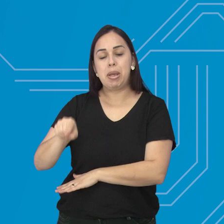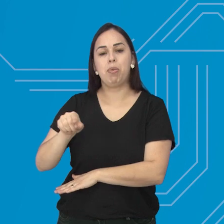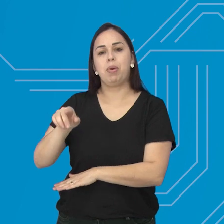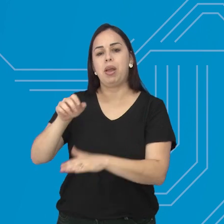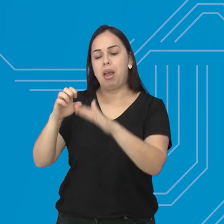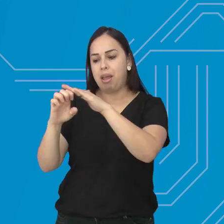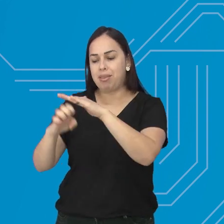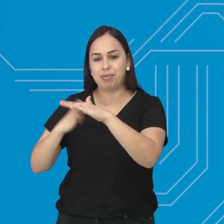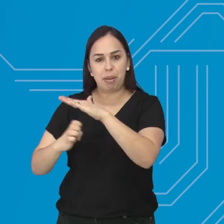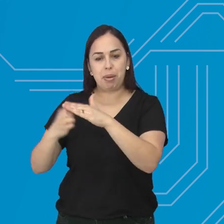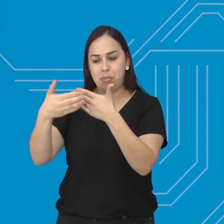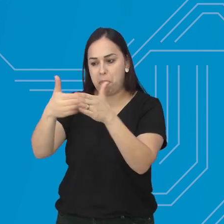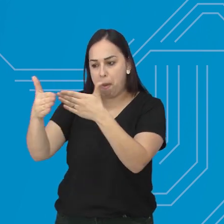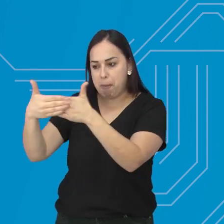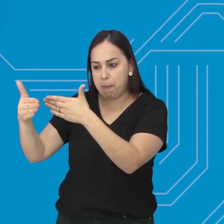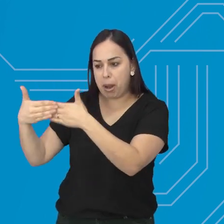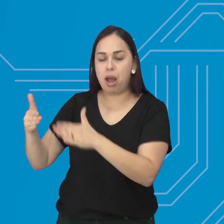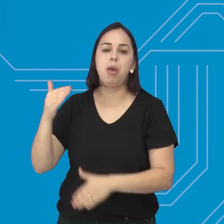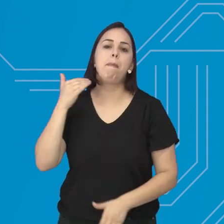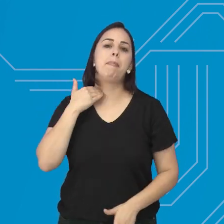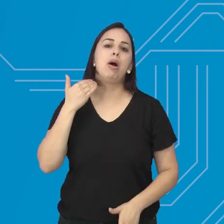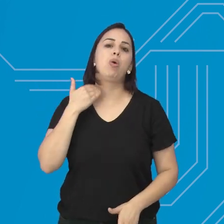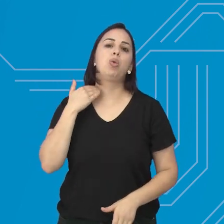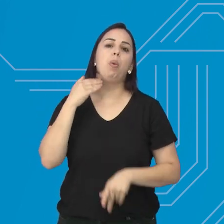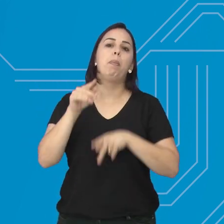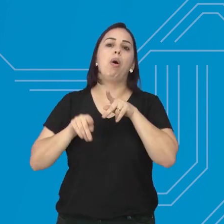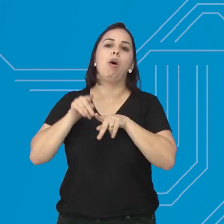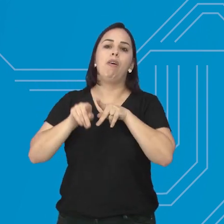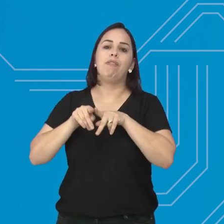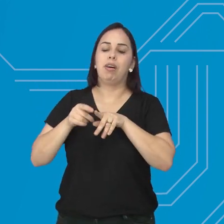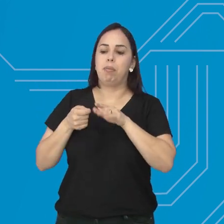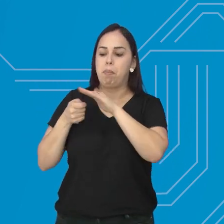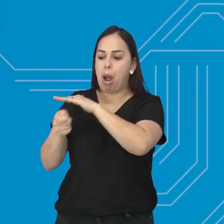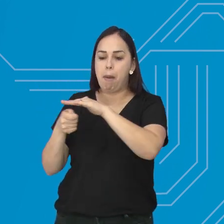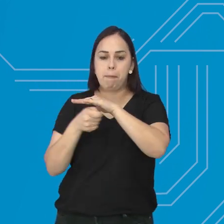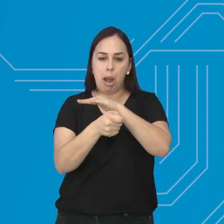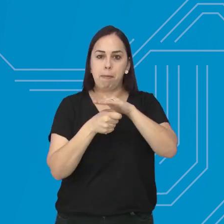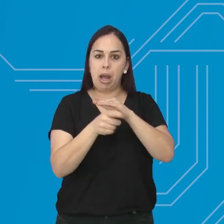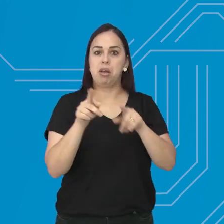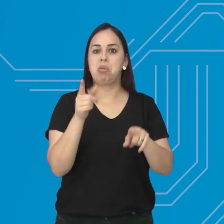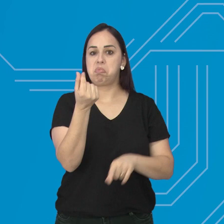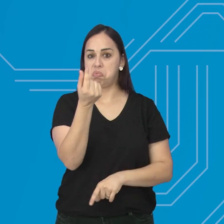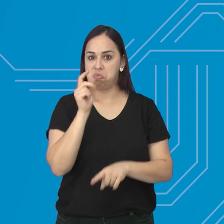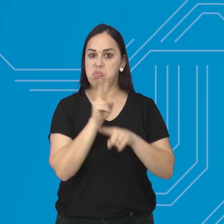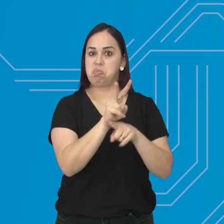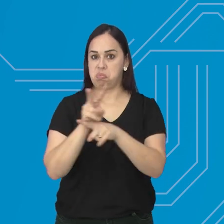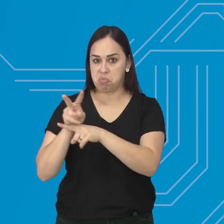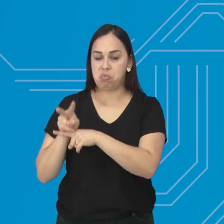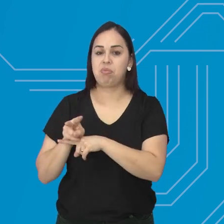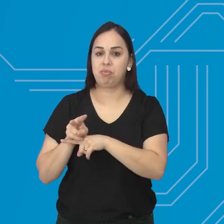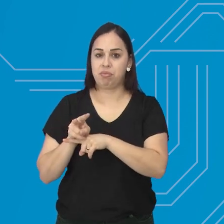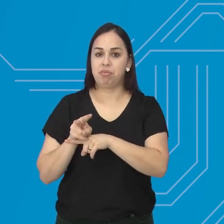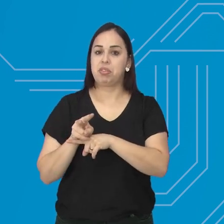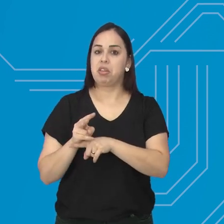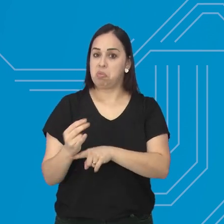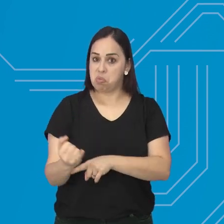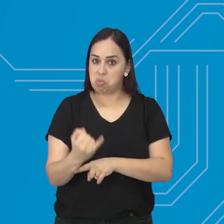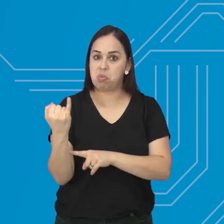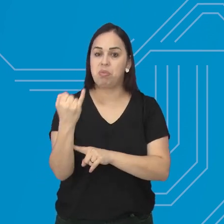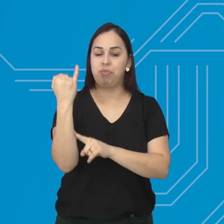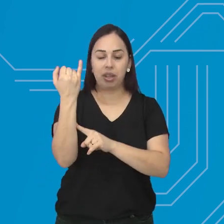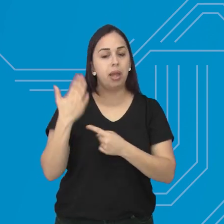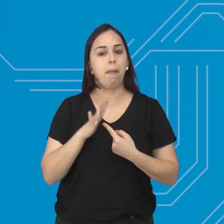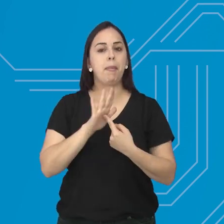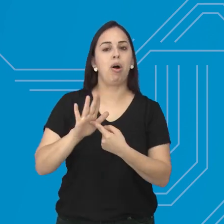mil empresas foram abertas e o Banco do Povo disponibilizou cerca de 3,6 milhões em créditos no ano